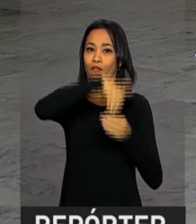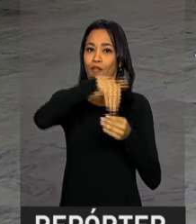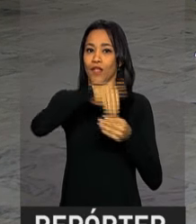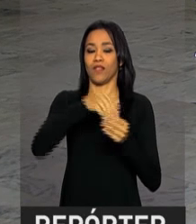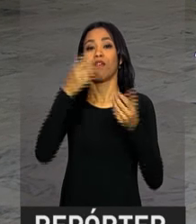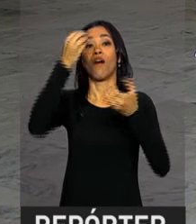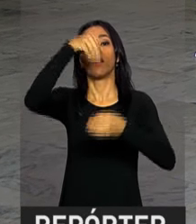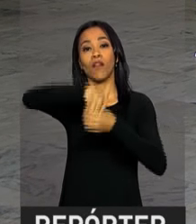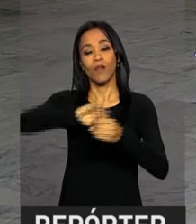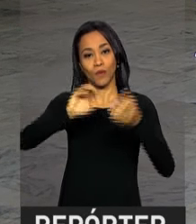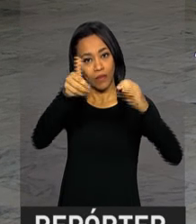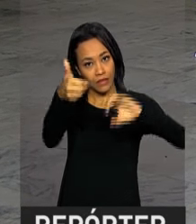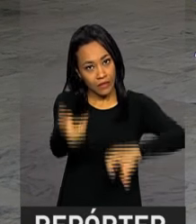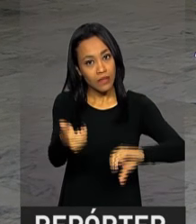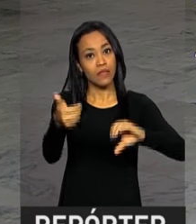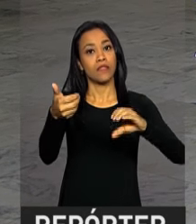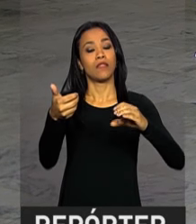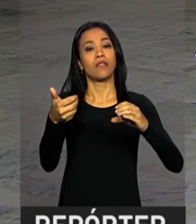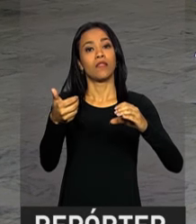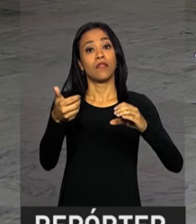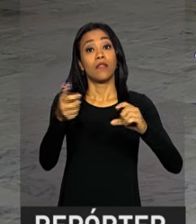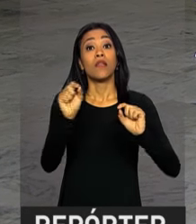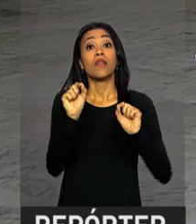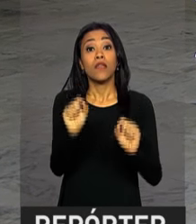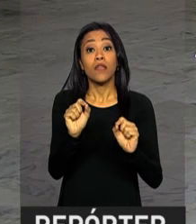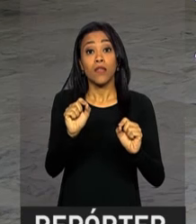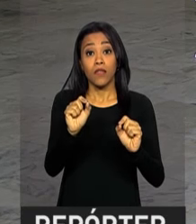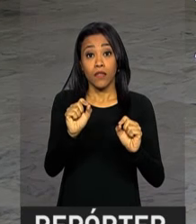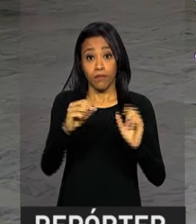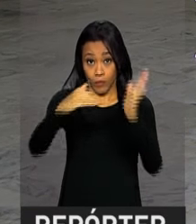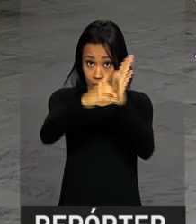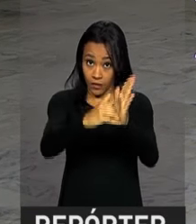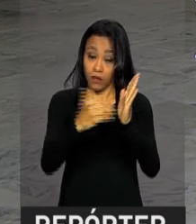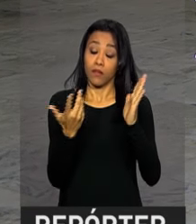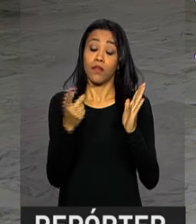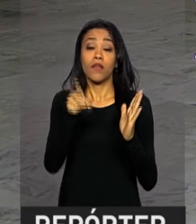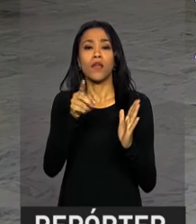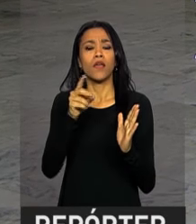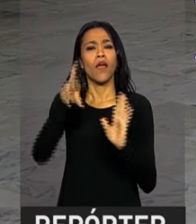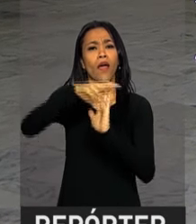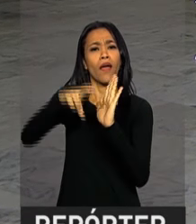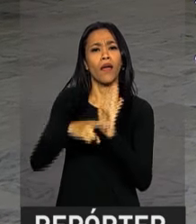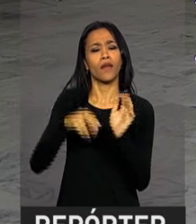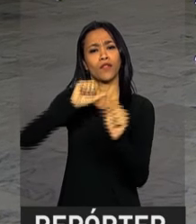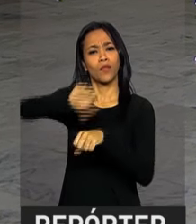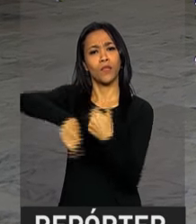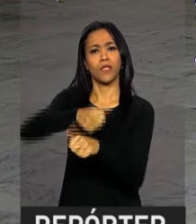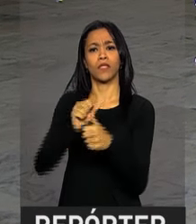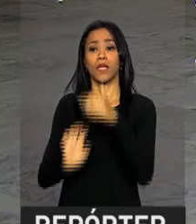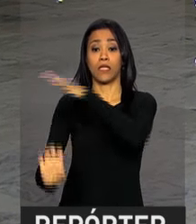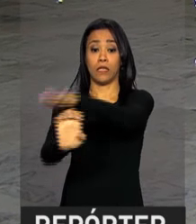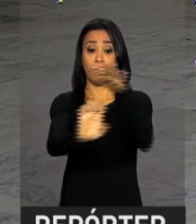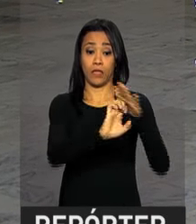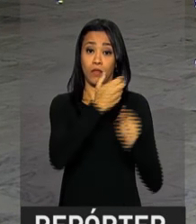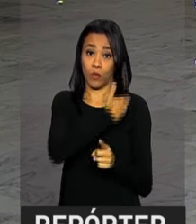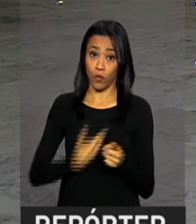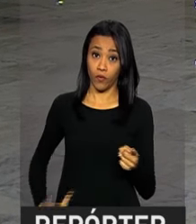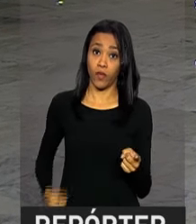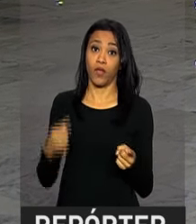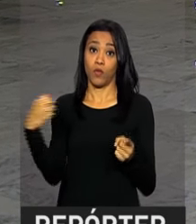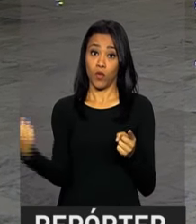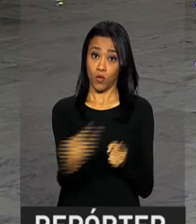Senado Federal e que define aí normas de governança, que define que as empresas estatais adotem normas